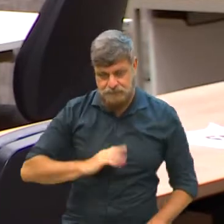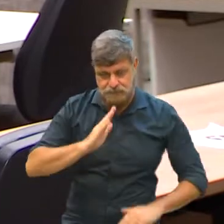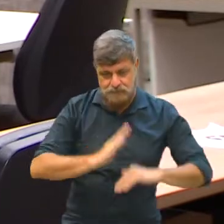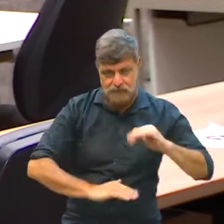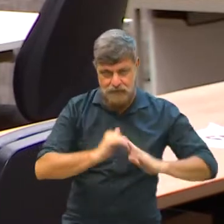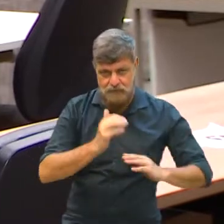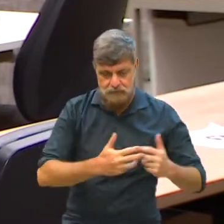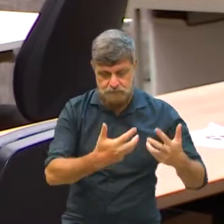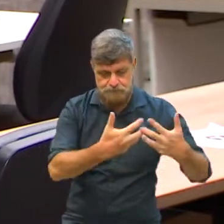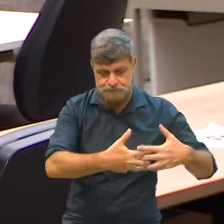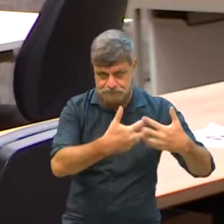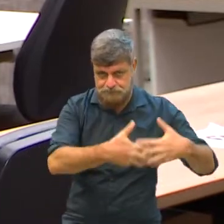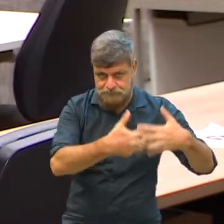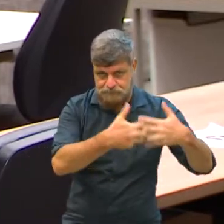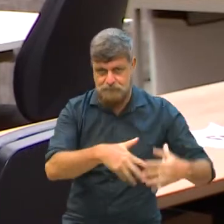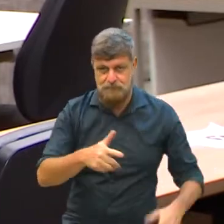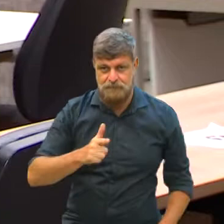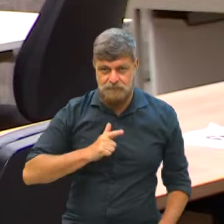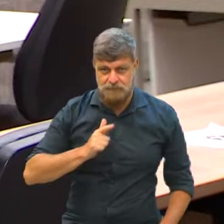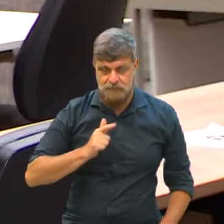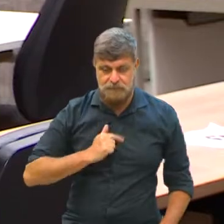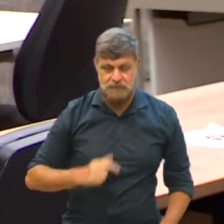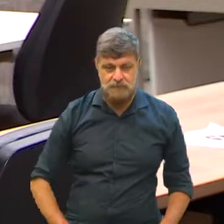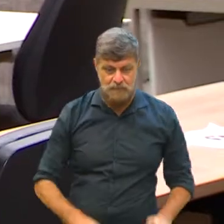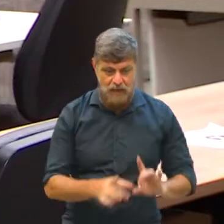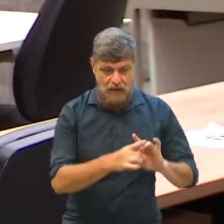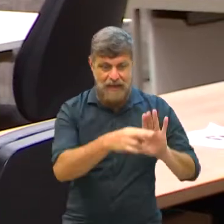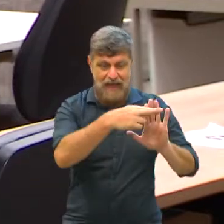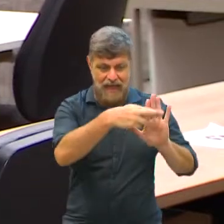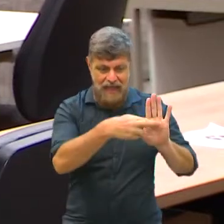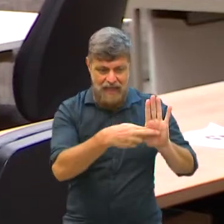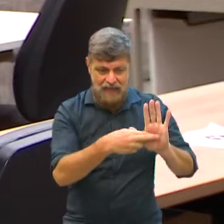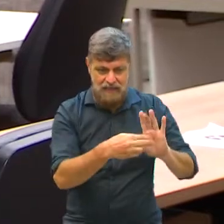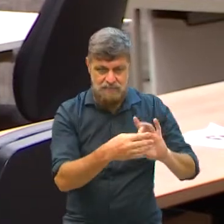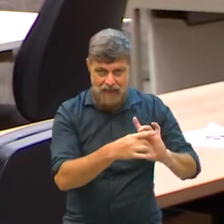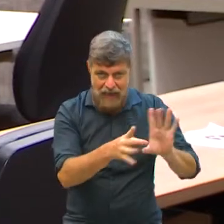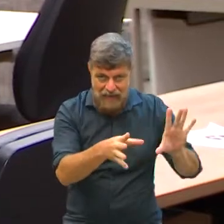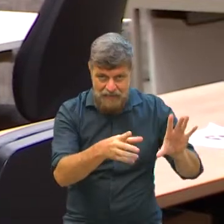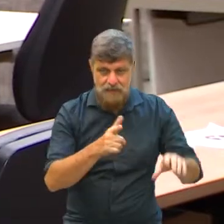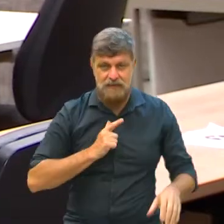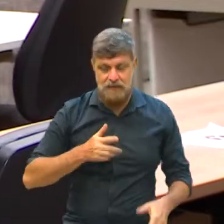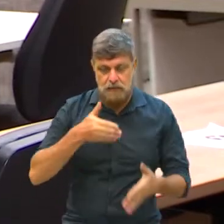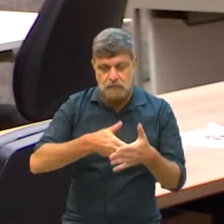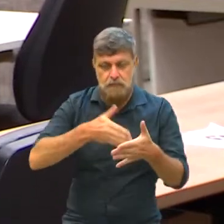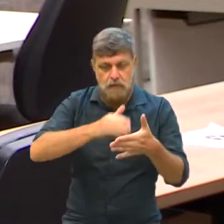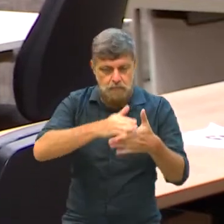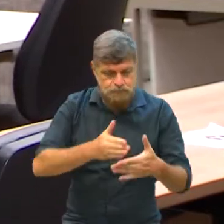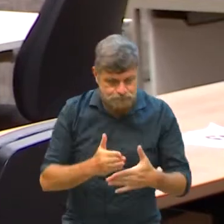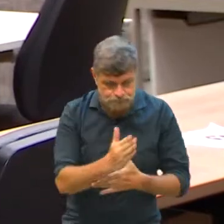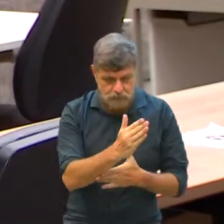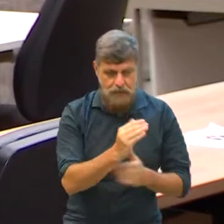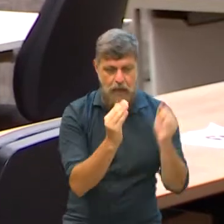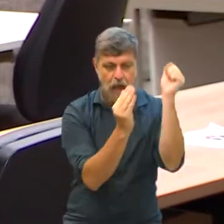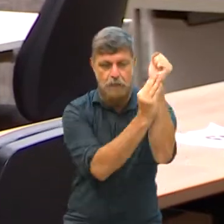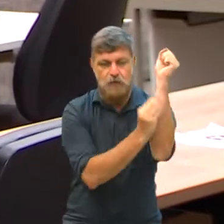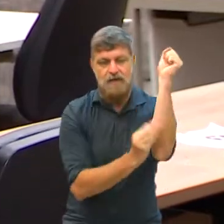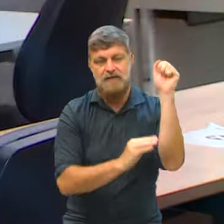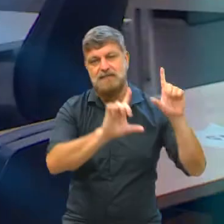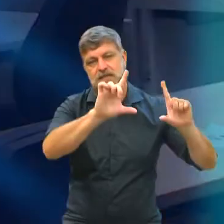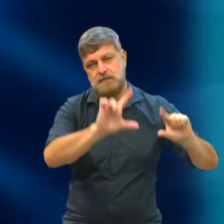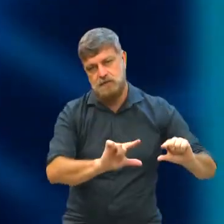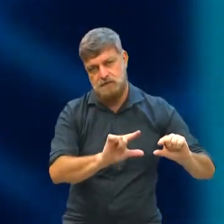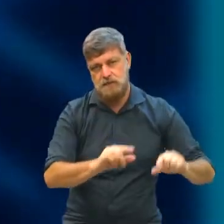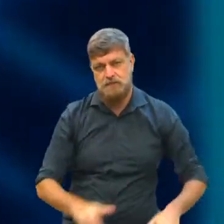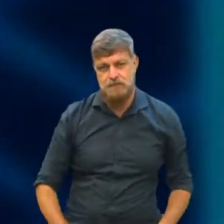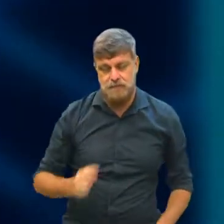a própria iniciativa age sobre as empresas com afrouxamento de regras e redução de Barreiras e burocráticos